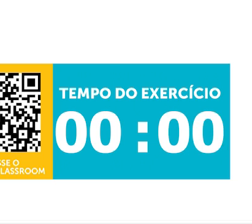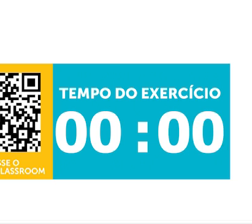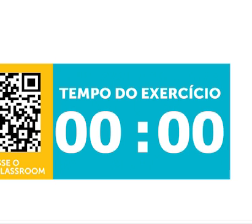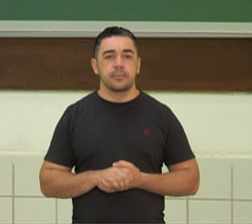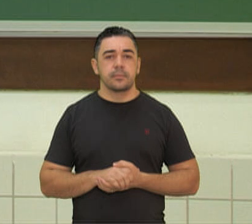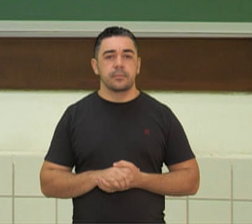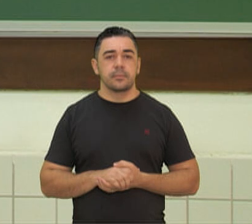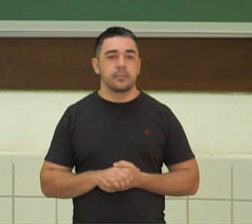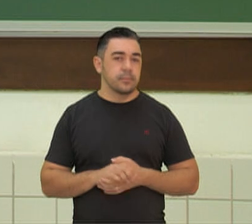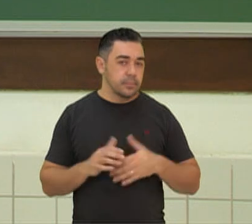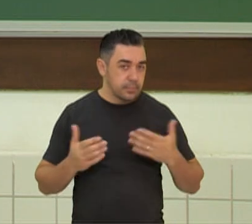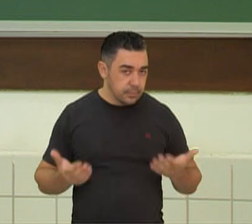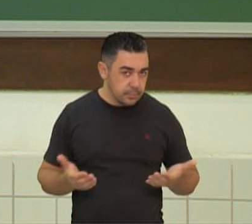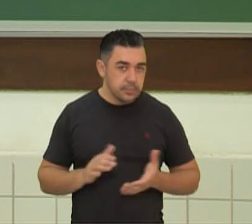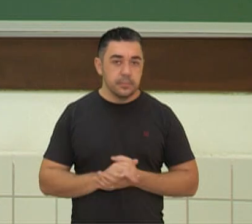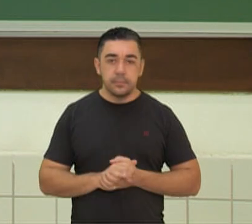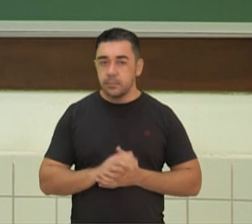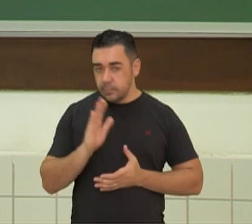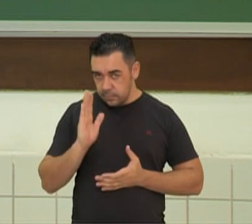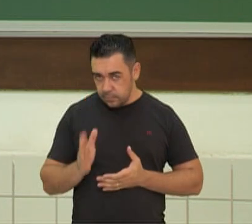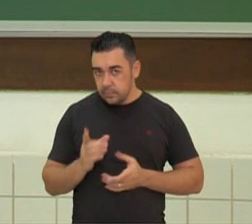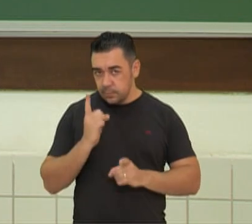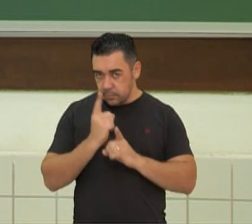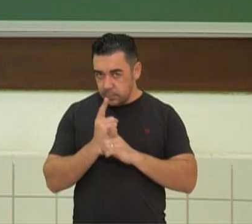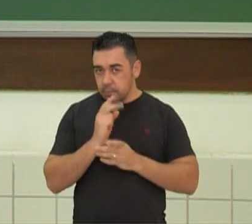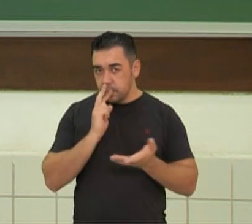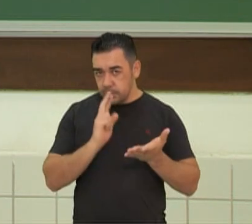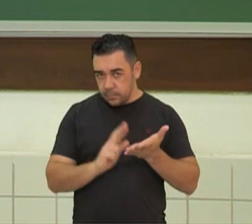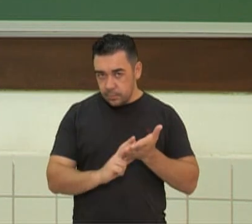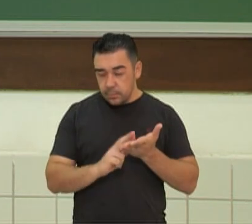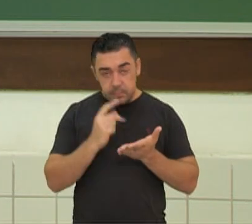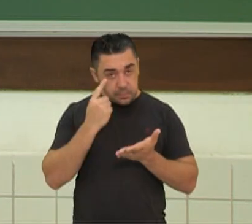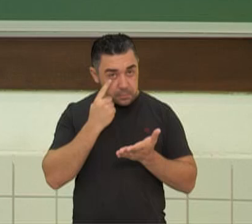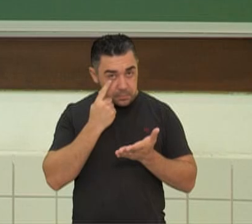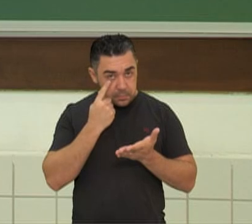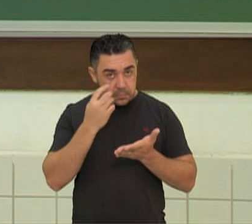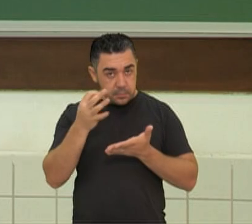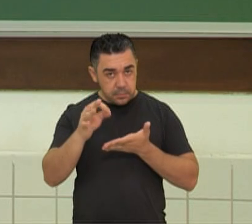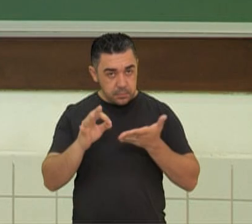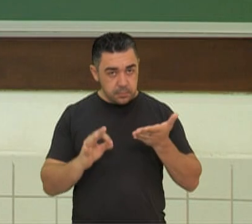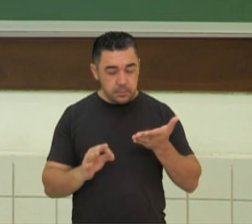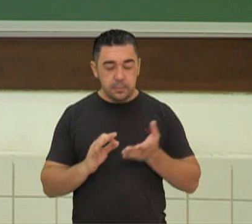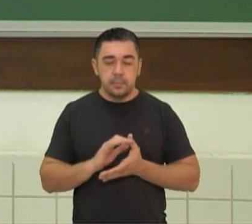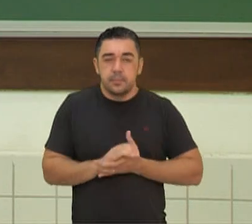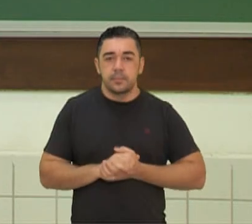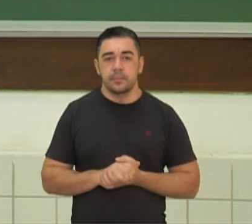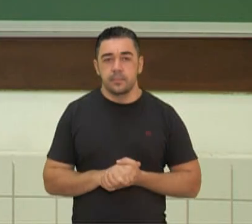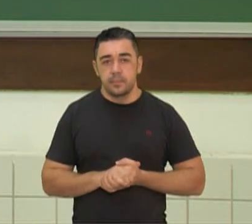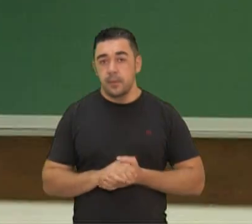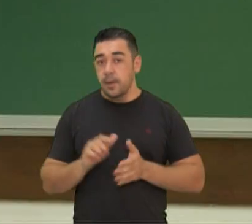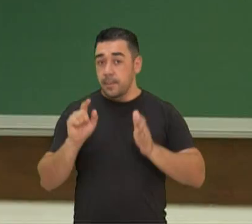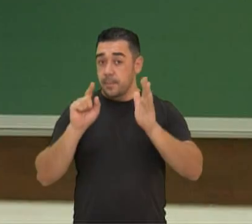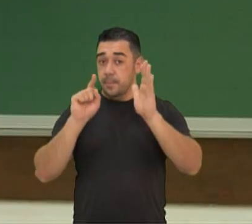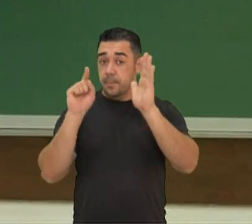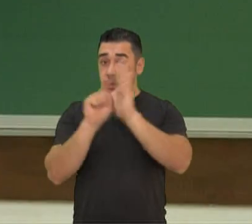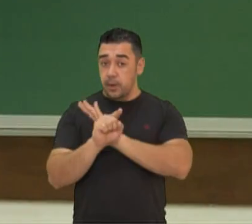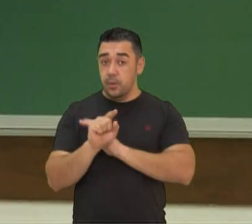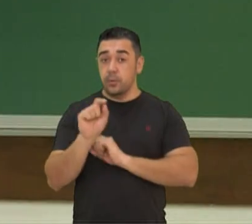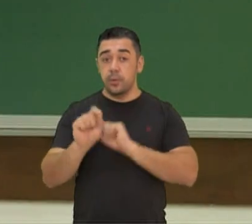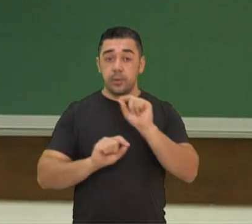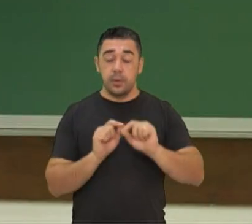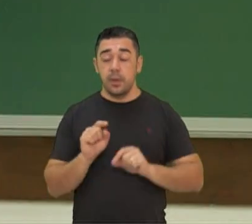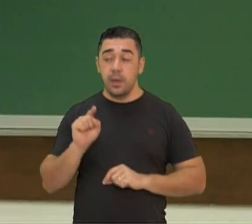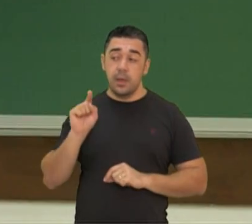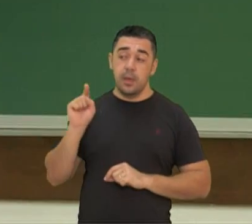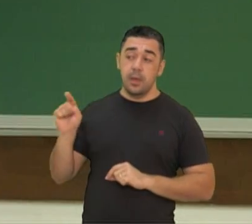Tá aí, turma. Acharam a resposta? Vamos verificar. Lembrando que a pergunta, a expressão por